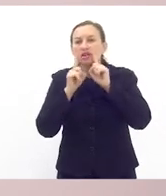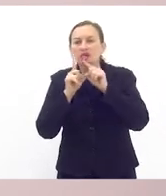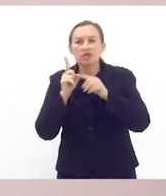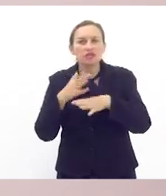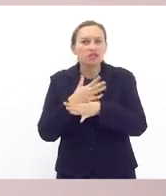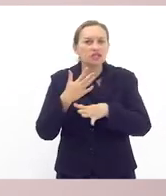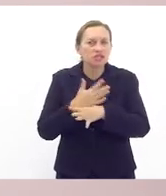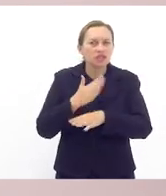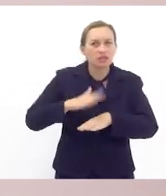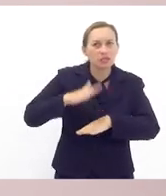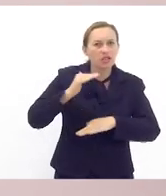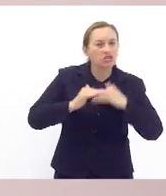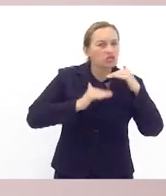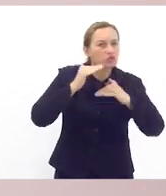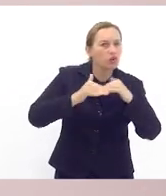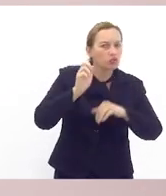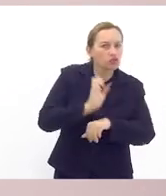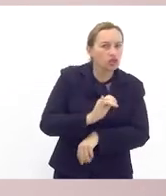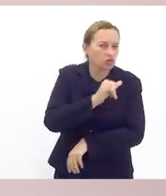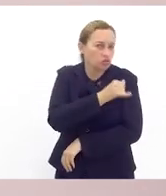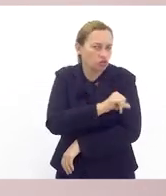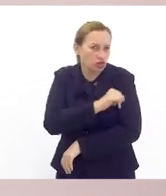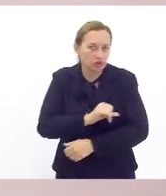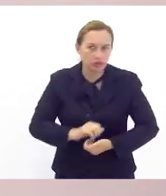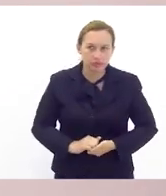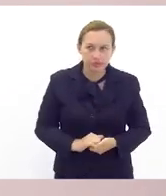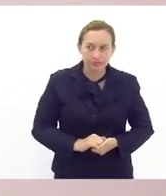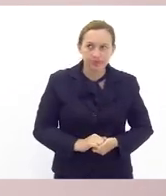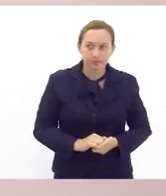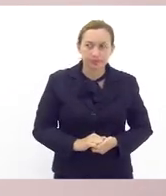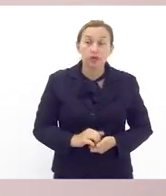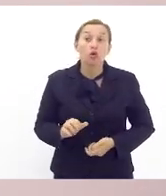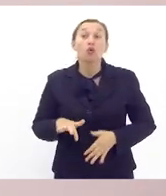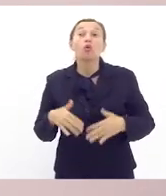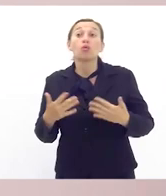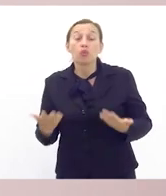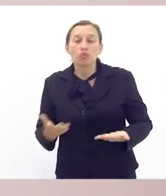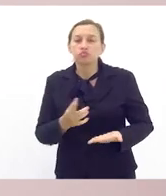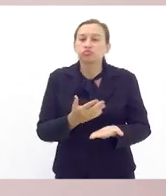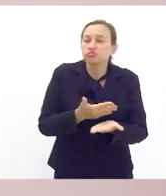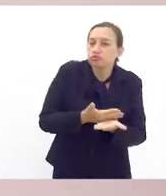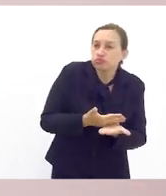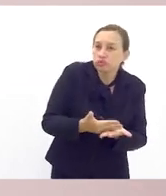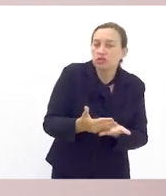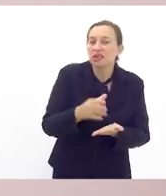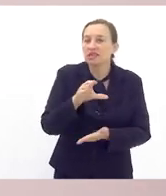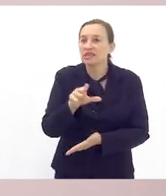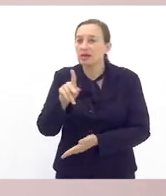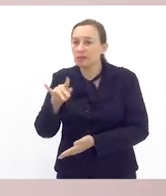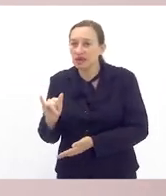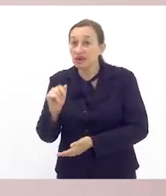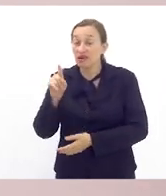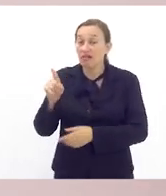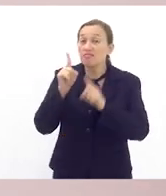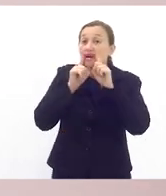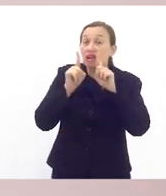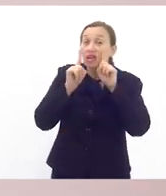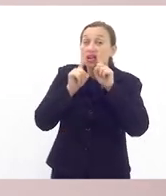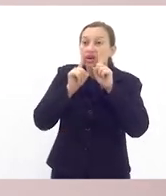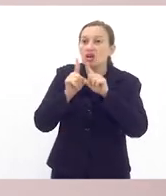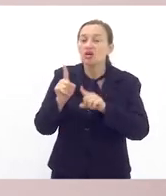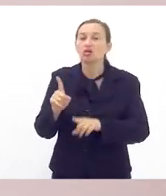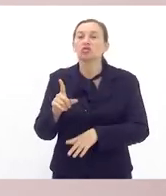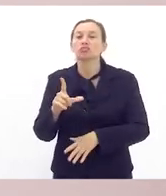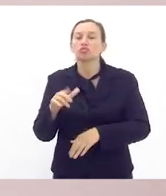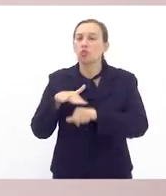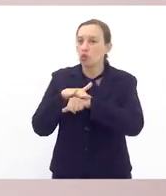cidades que mais se desenvolve no estado do Rio de Janeiro e quando nós iniciamos a CPI lá em Maricá e eu